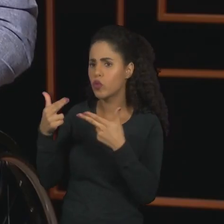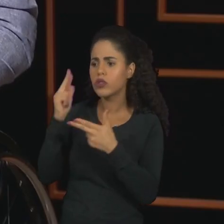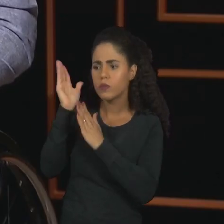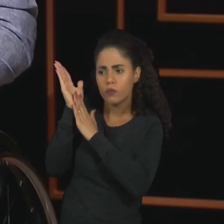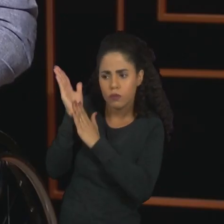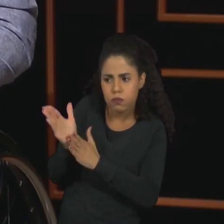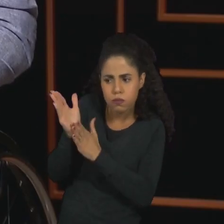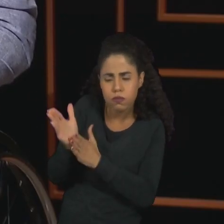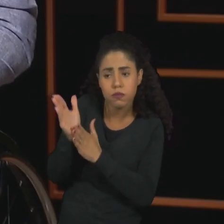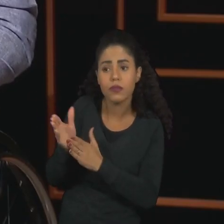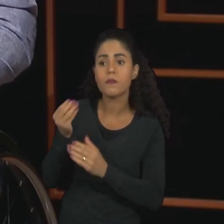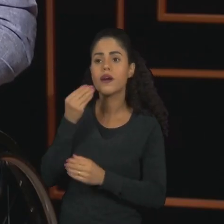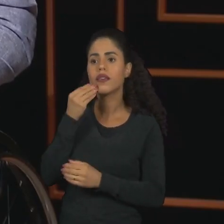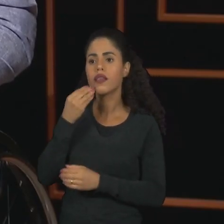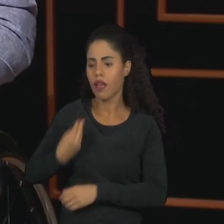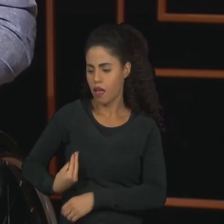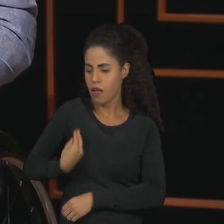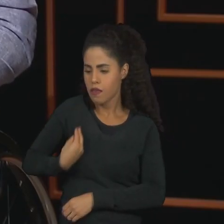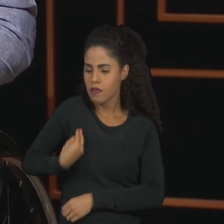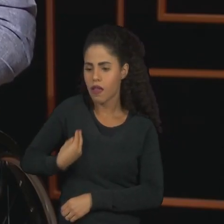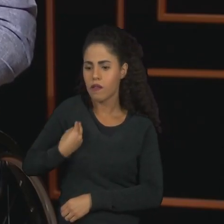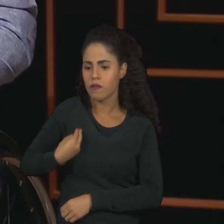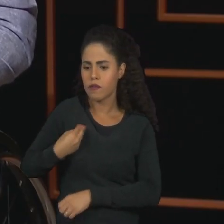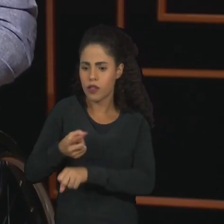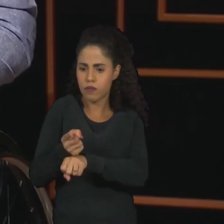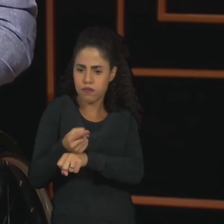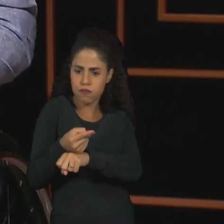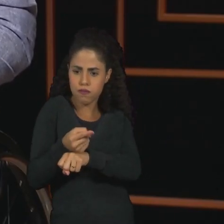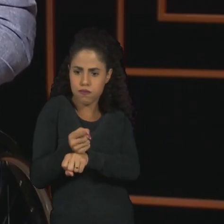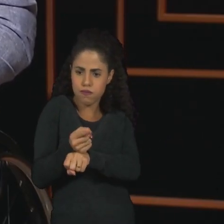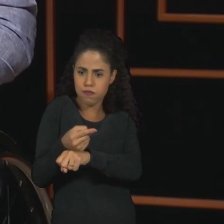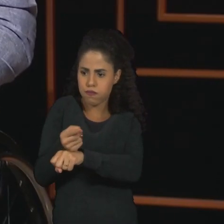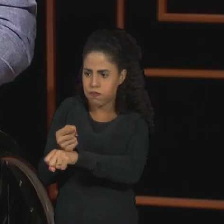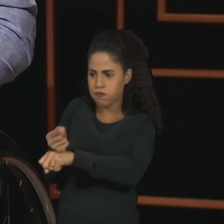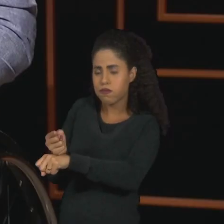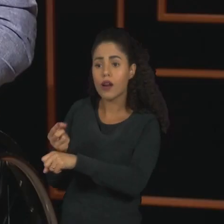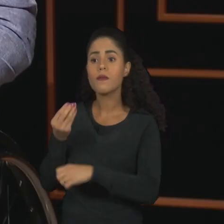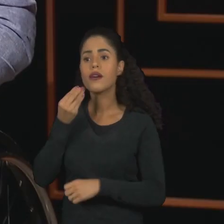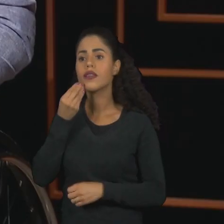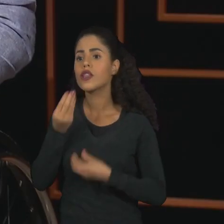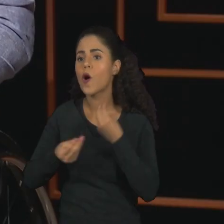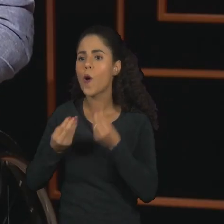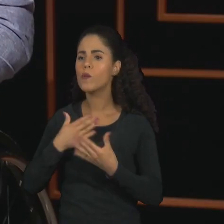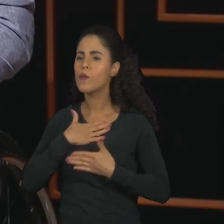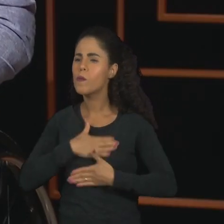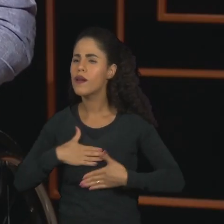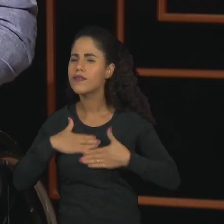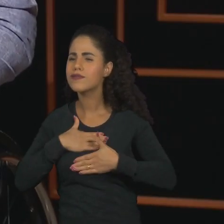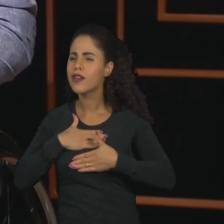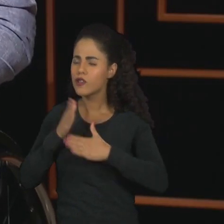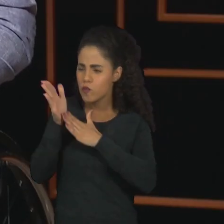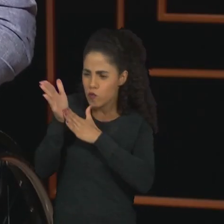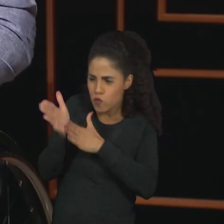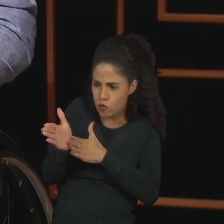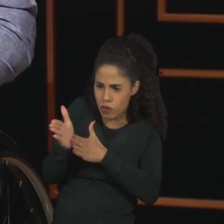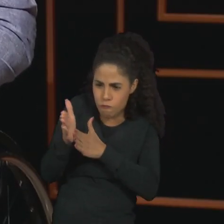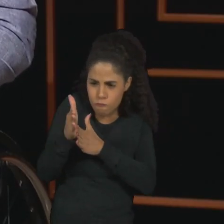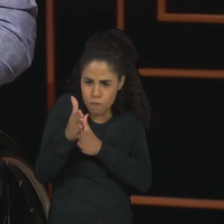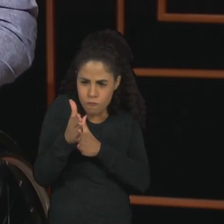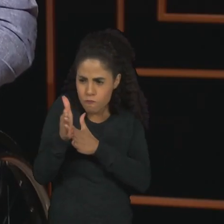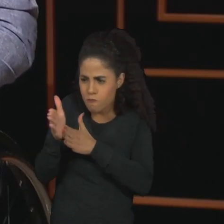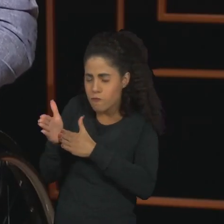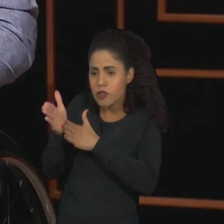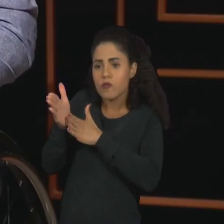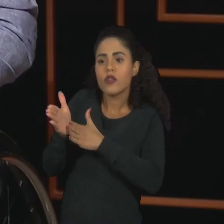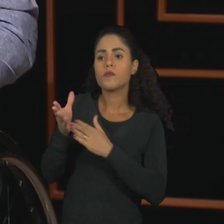rumo na bússola de navegação a questão do prazer como